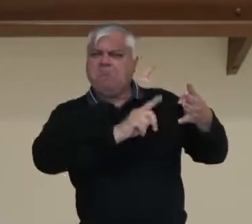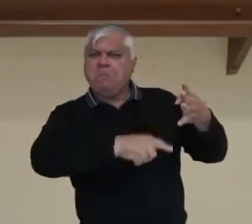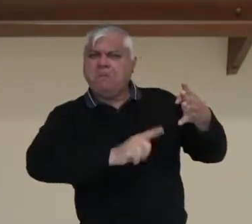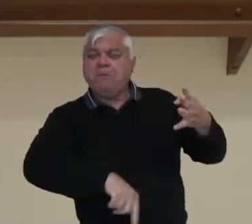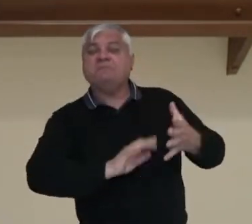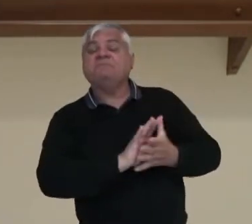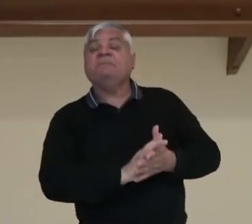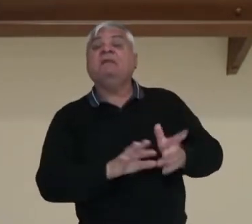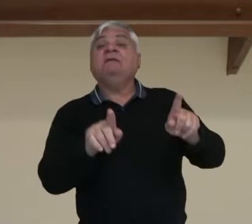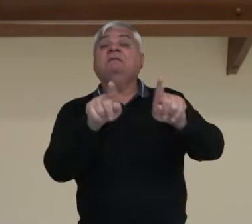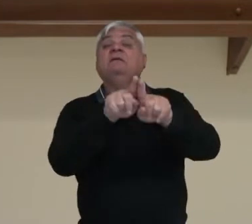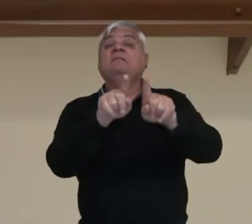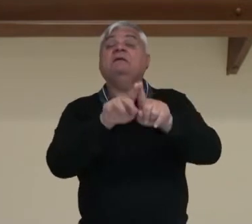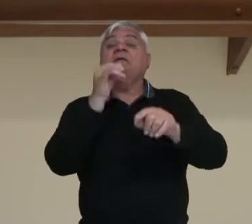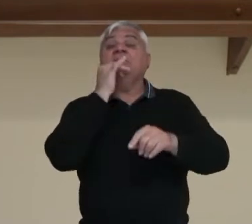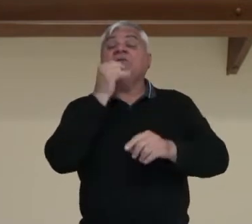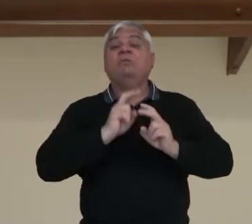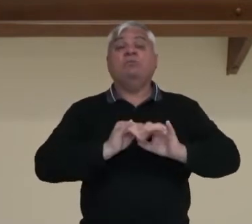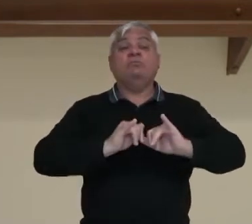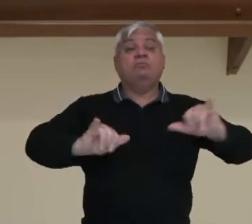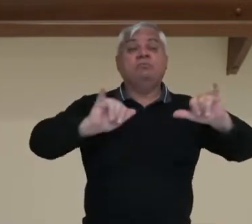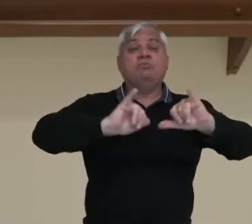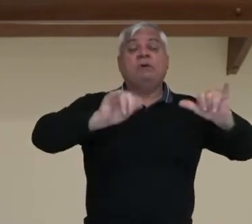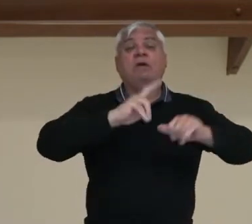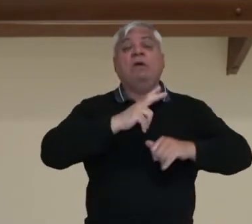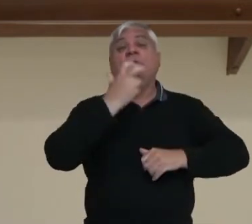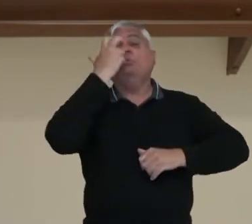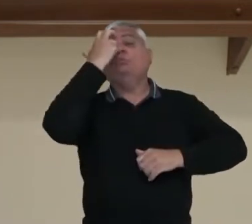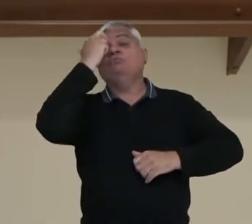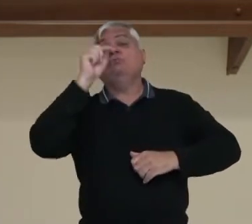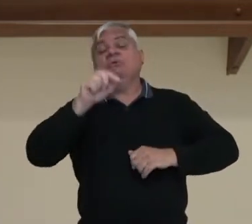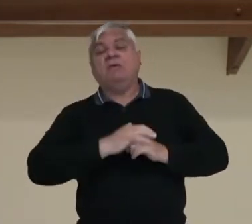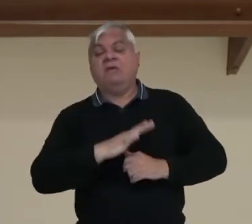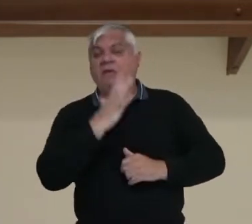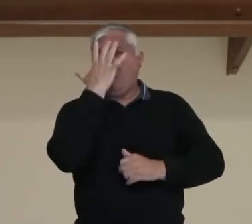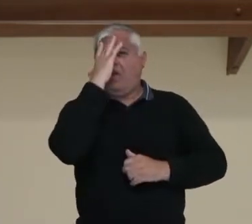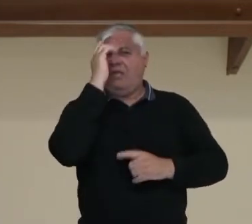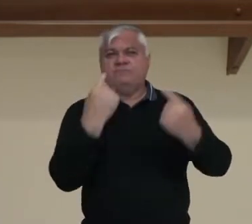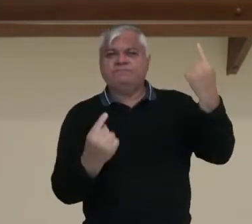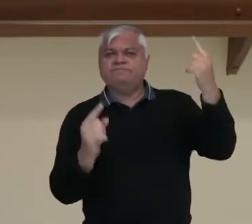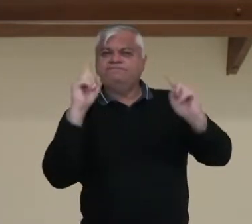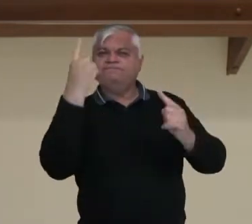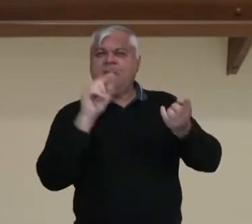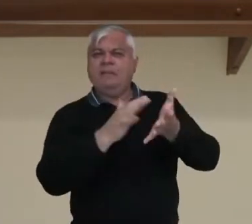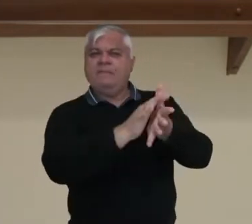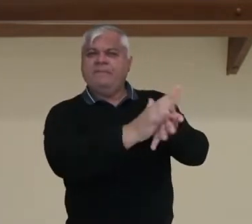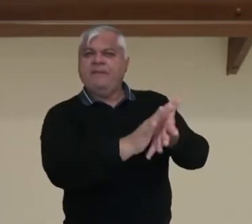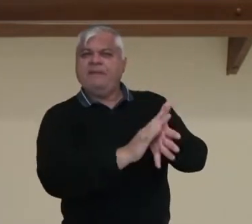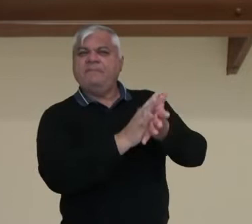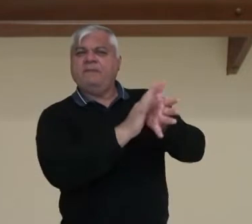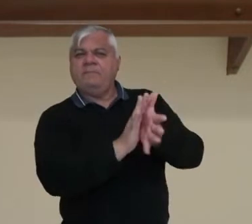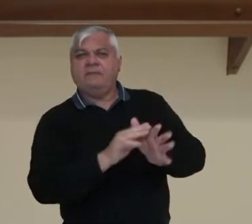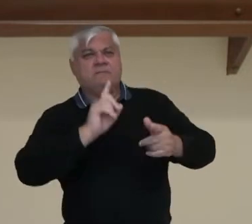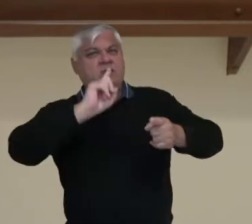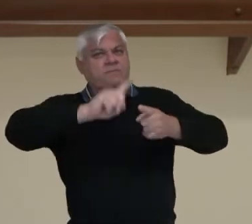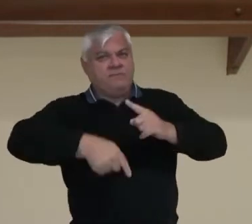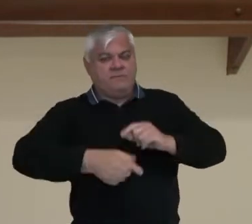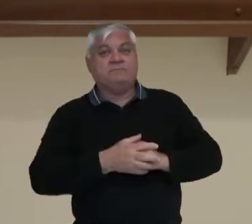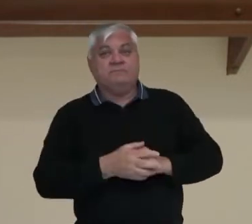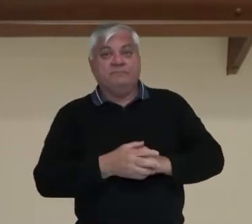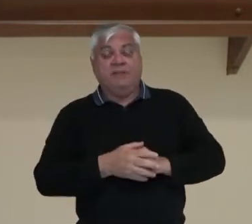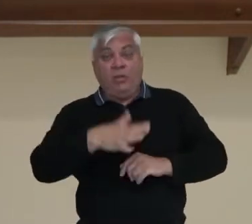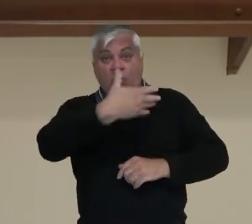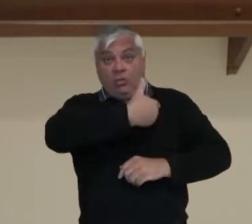né, pela promoção da cultura popular, como por exemplo o carnaval, o samba, né? O Estado Novo